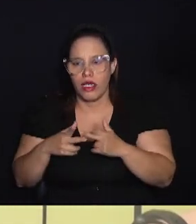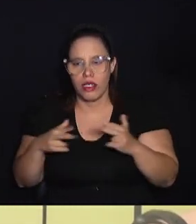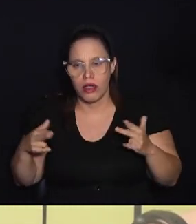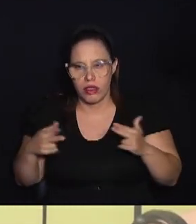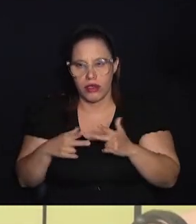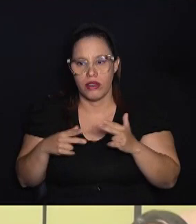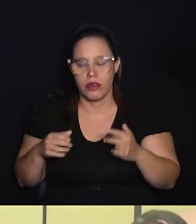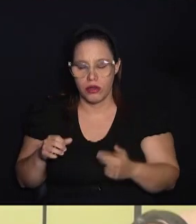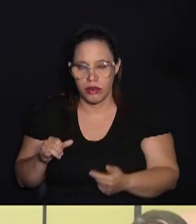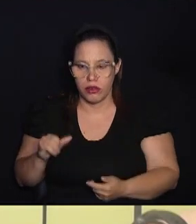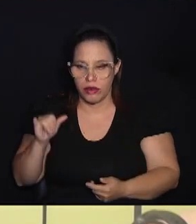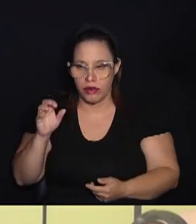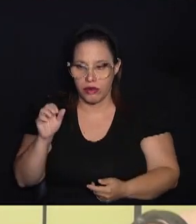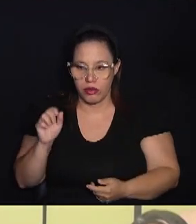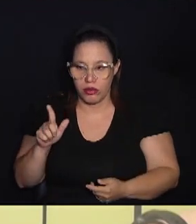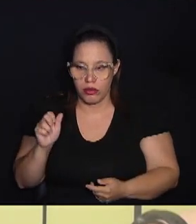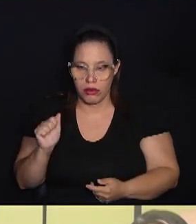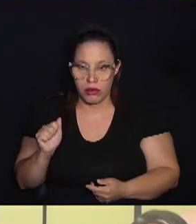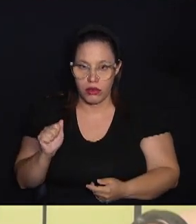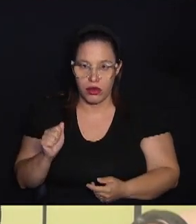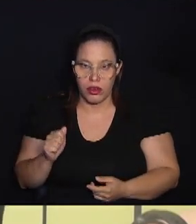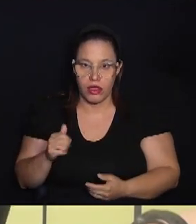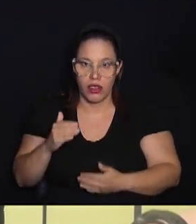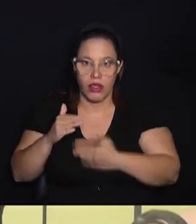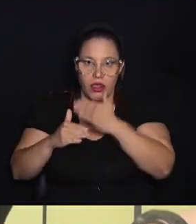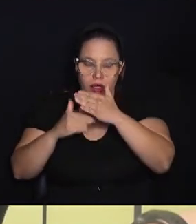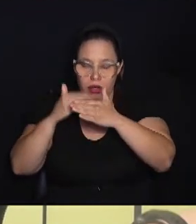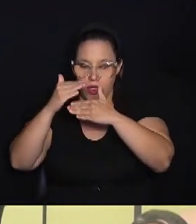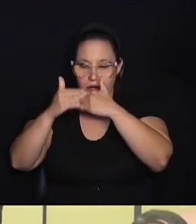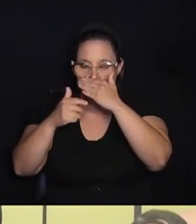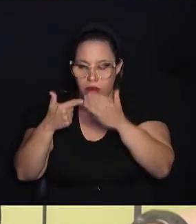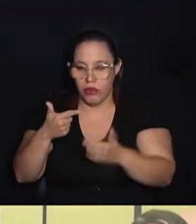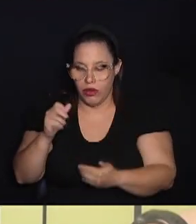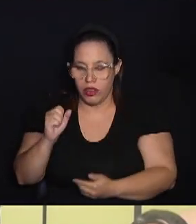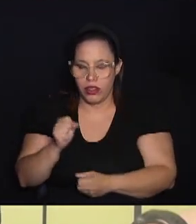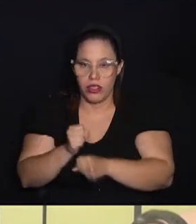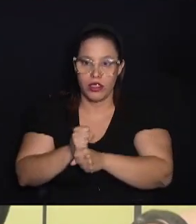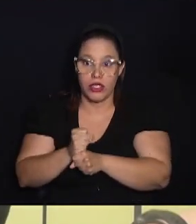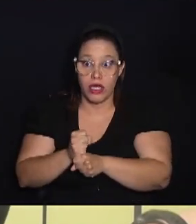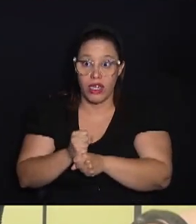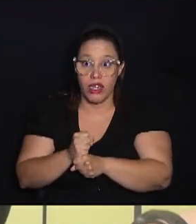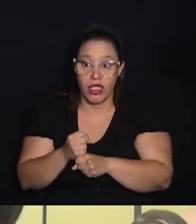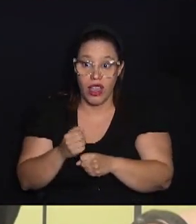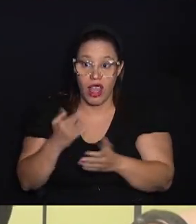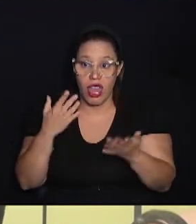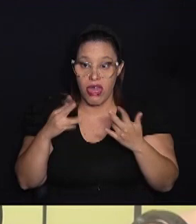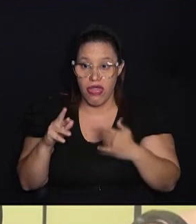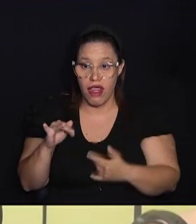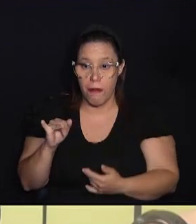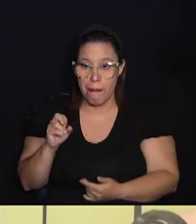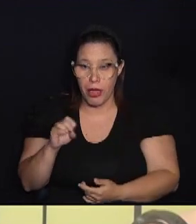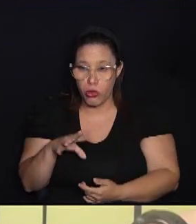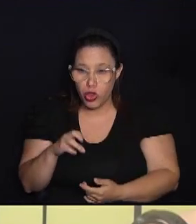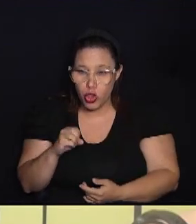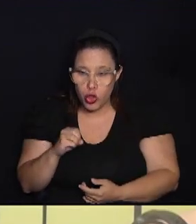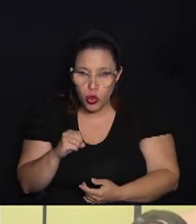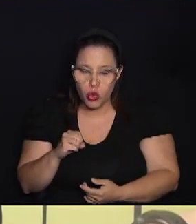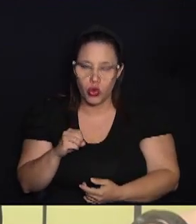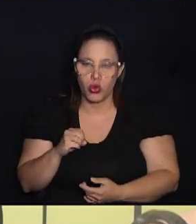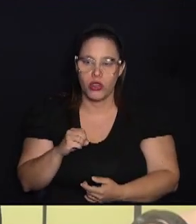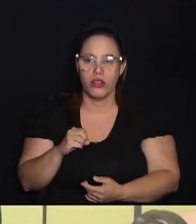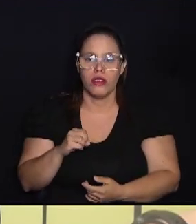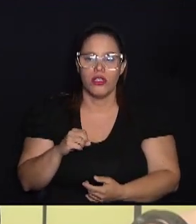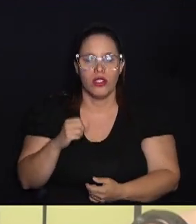então o yoga eh eu venho desenvolvendo há 20 anos um trabalho de terapêutico né individual com yoga legal que é para que a